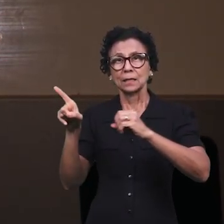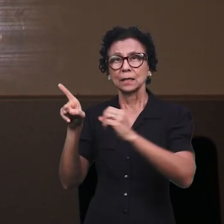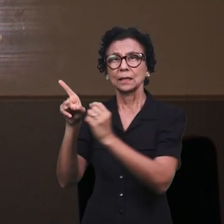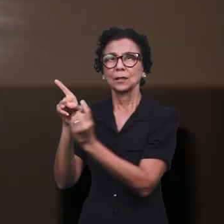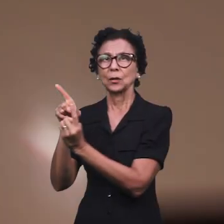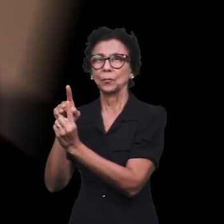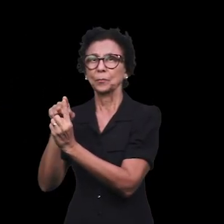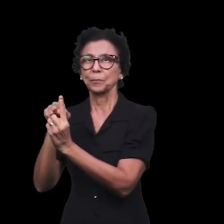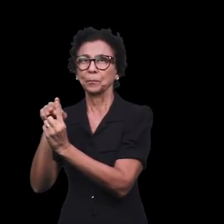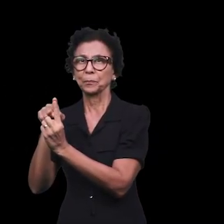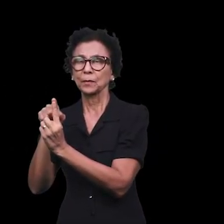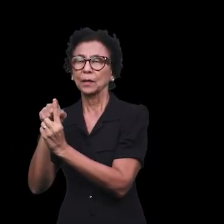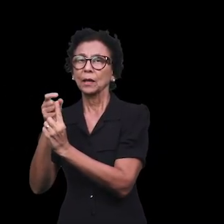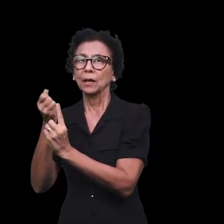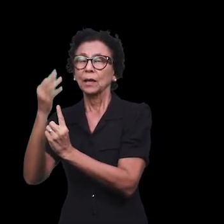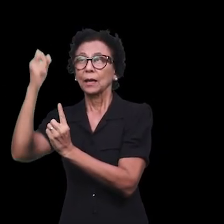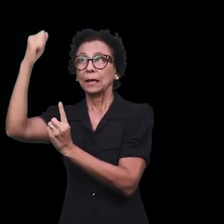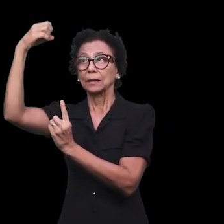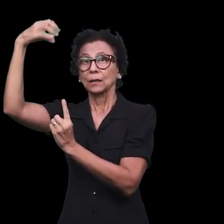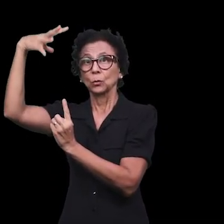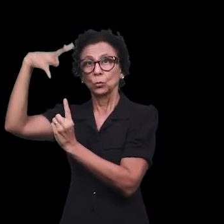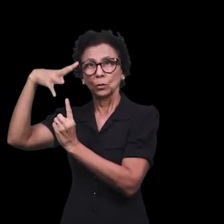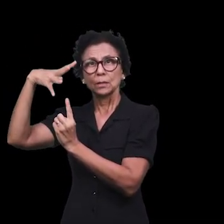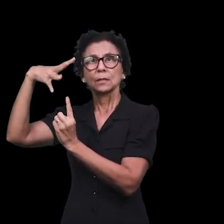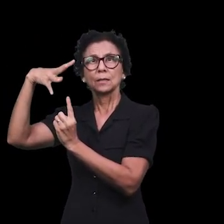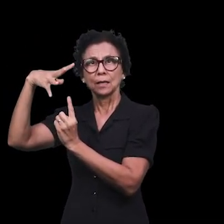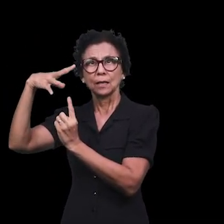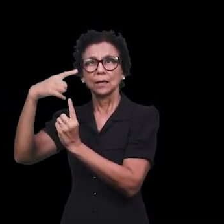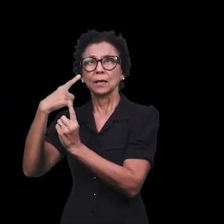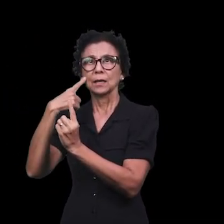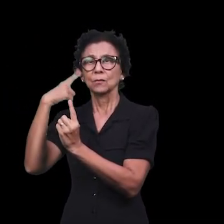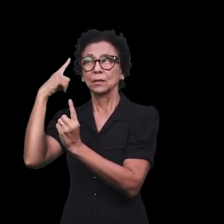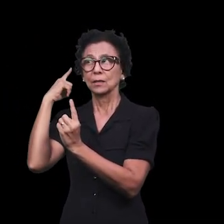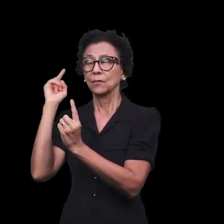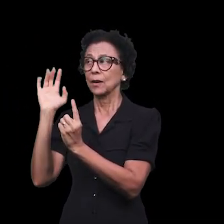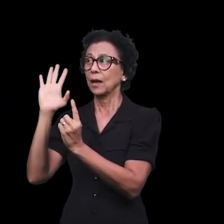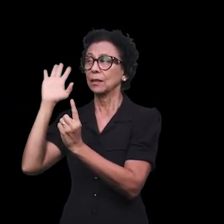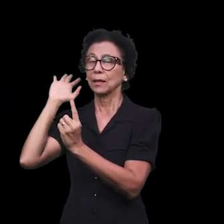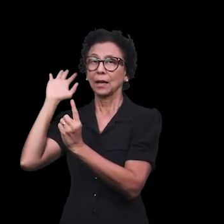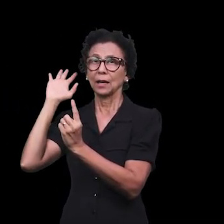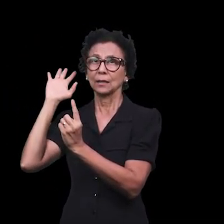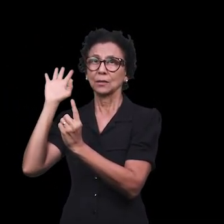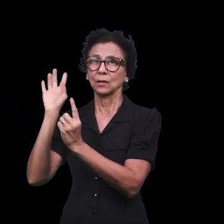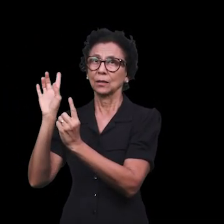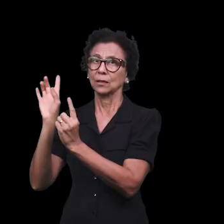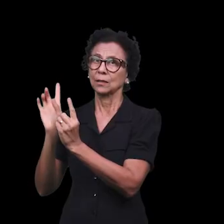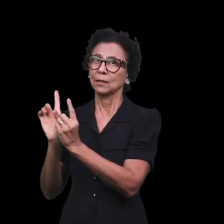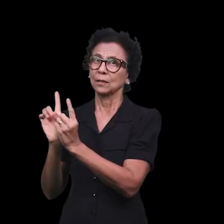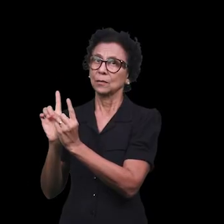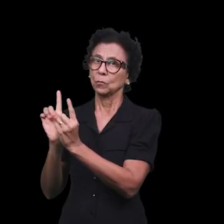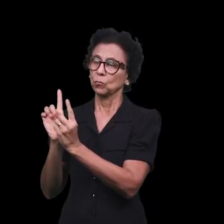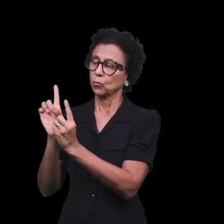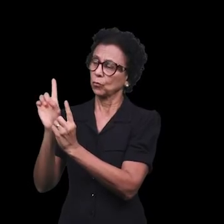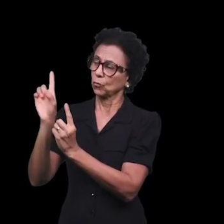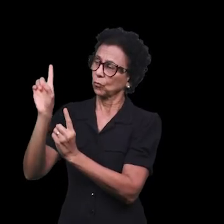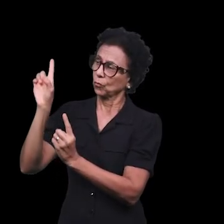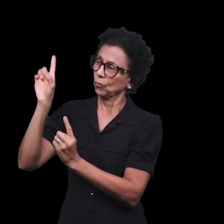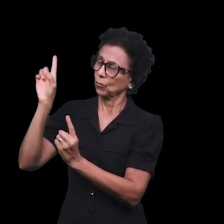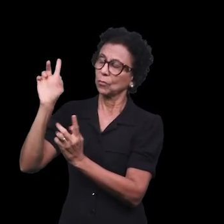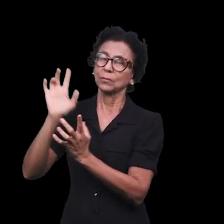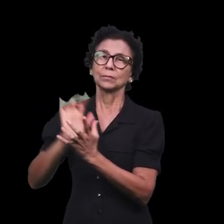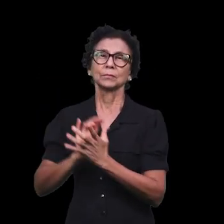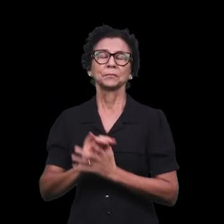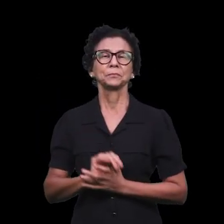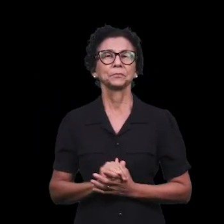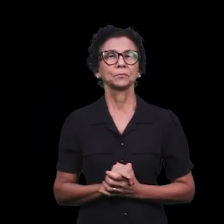é translúcido e esse aqui é opaco. Agora nós vamos ver como que funciona com a luz. Porque a luz, ela